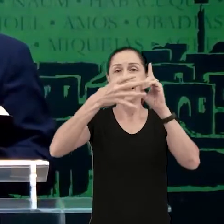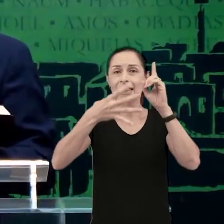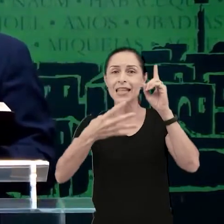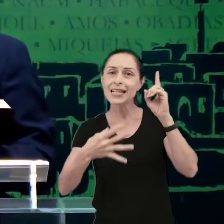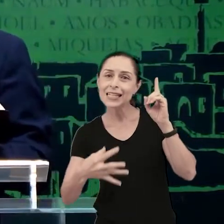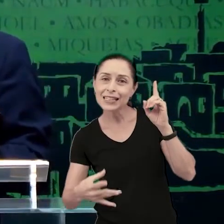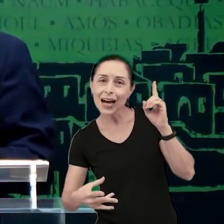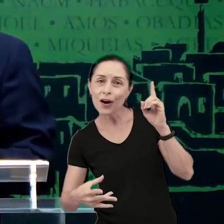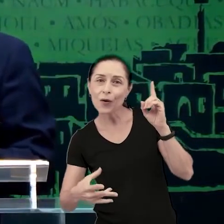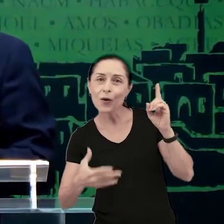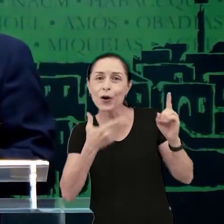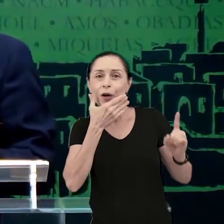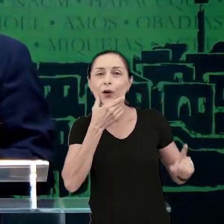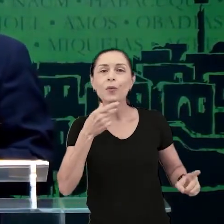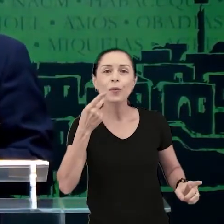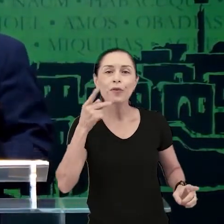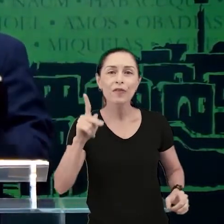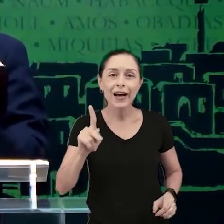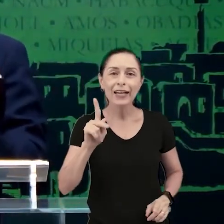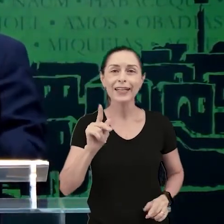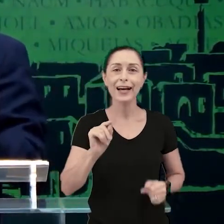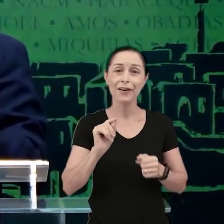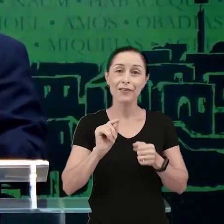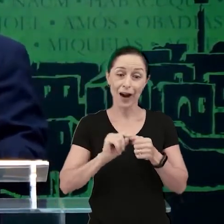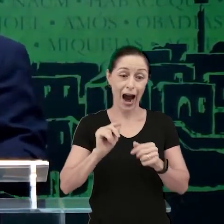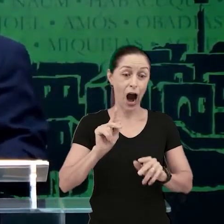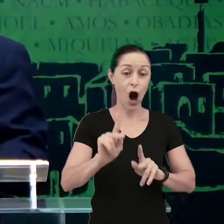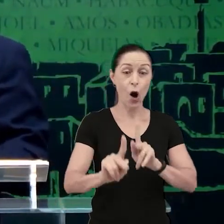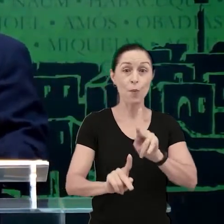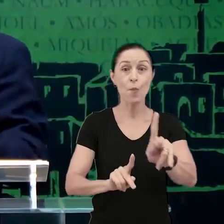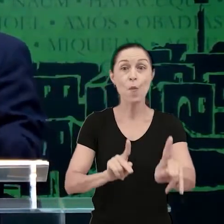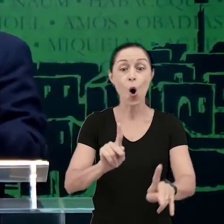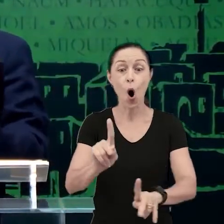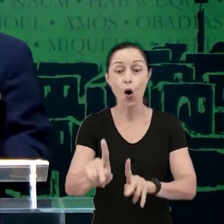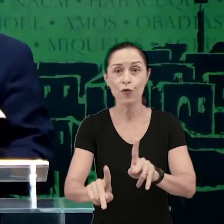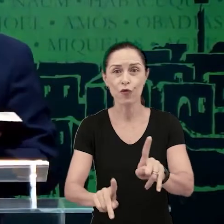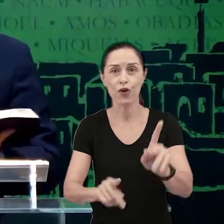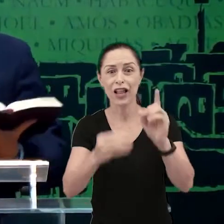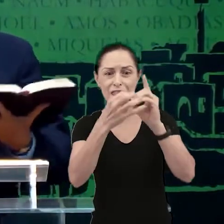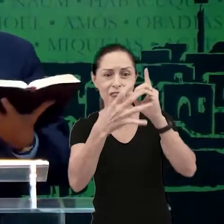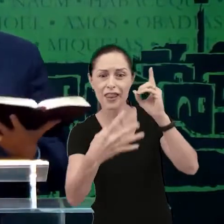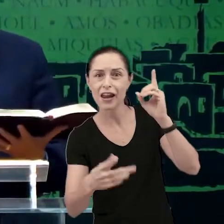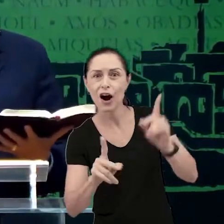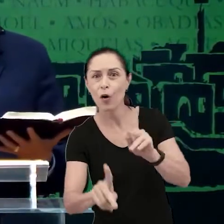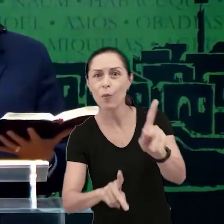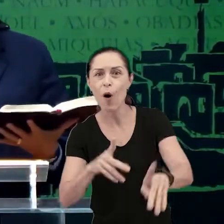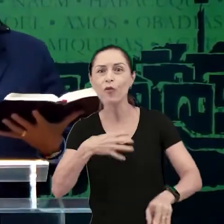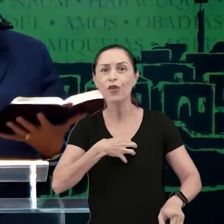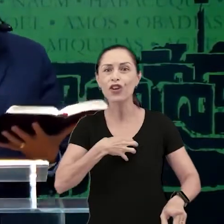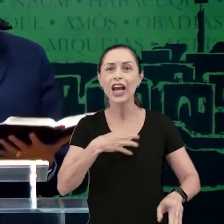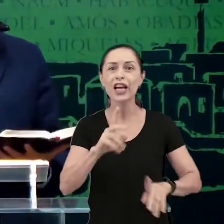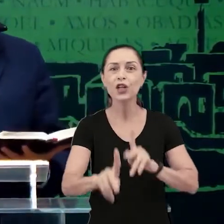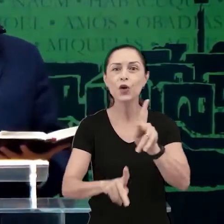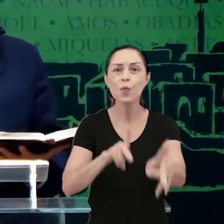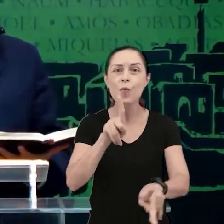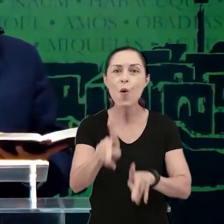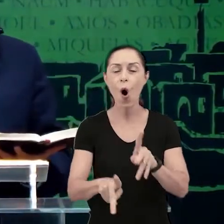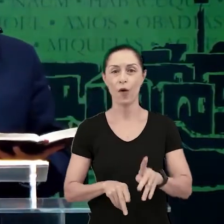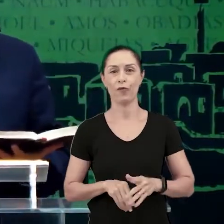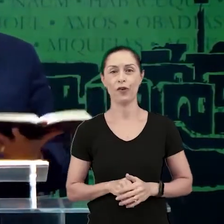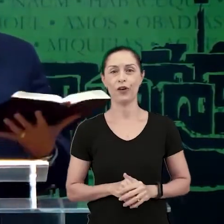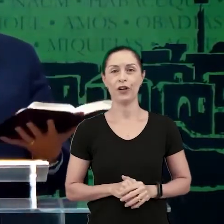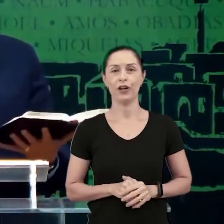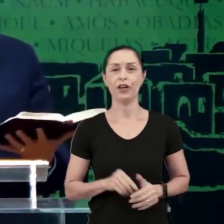Miqueias faz da sua geração. As relações mais próximas estão corrompidas, estão corroídas, estão